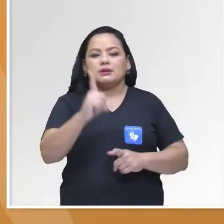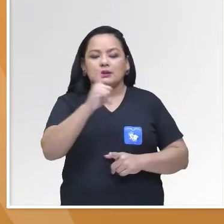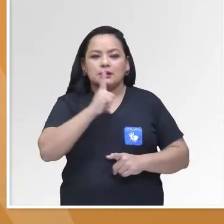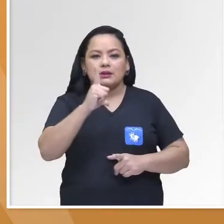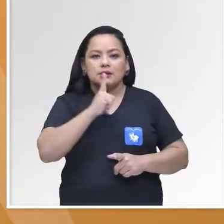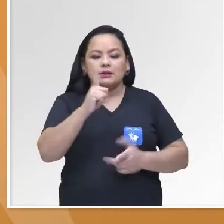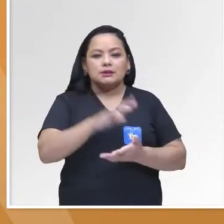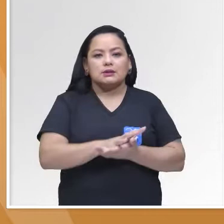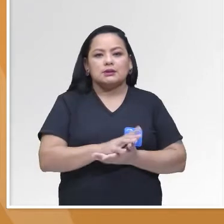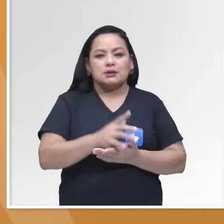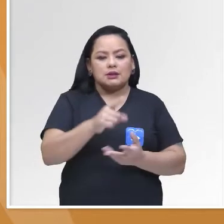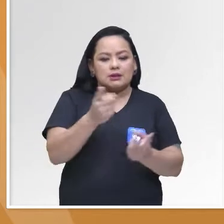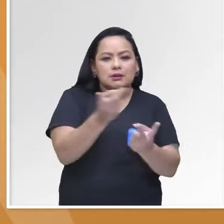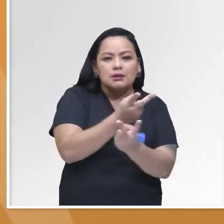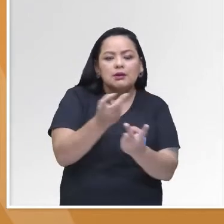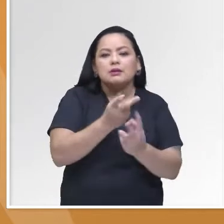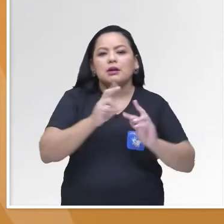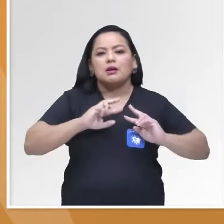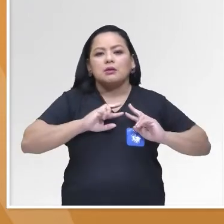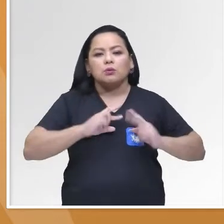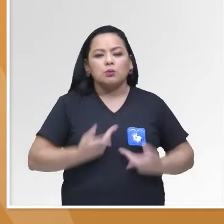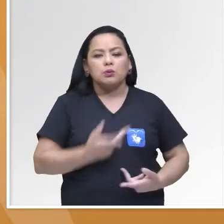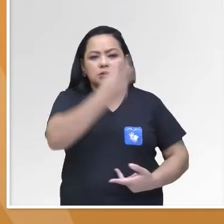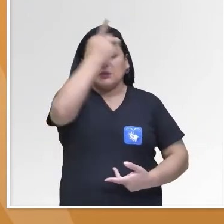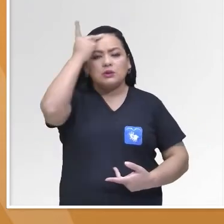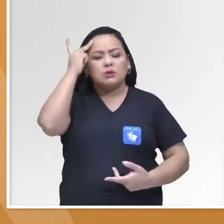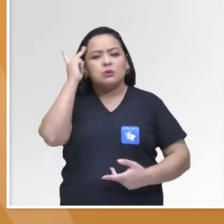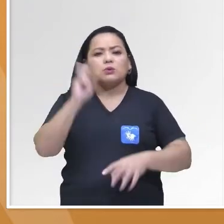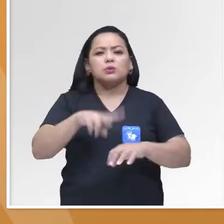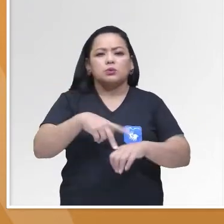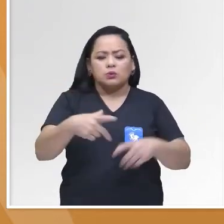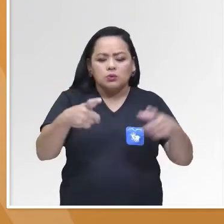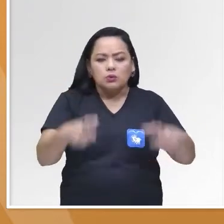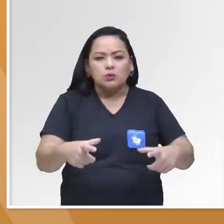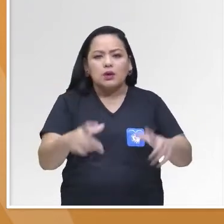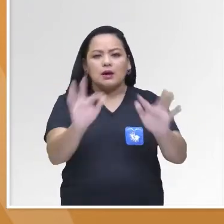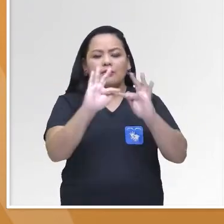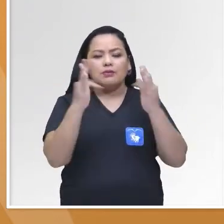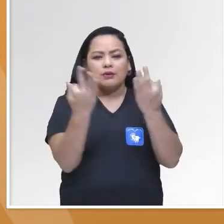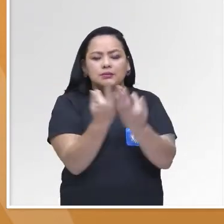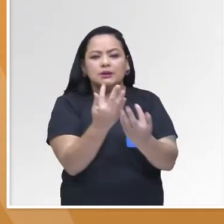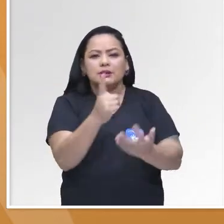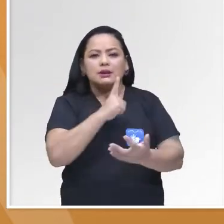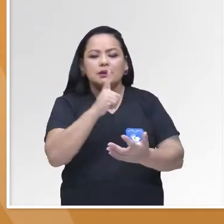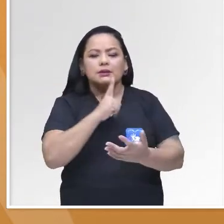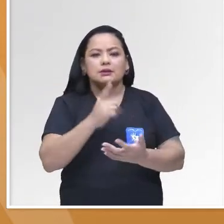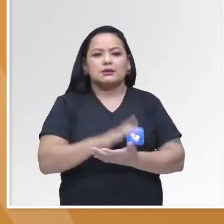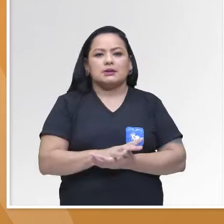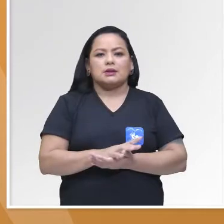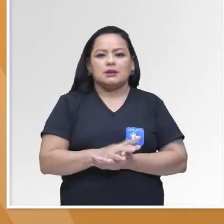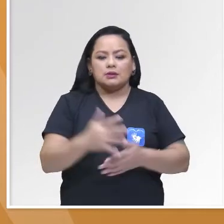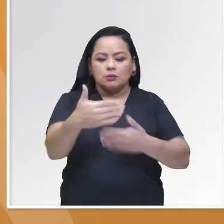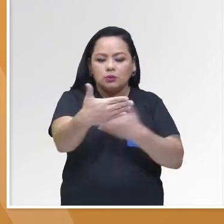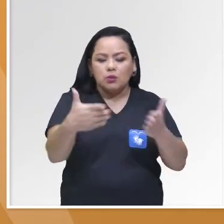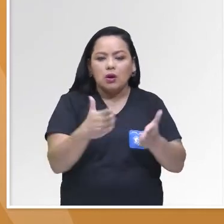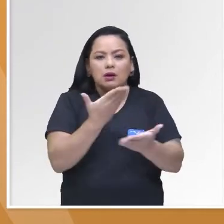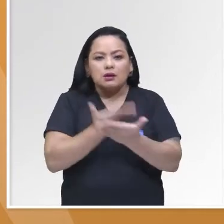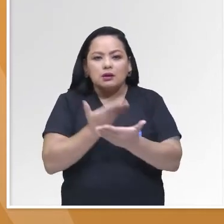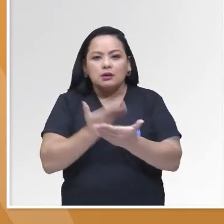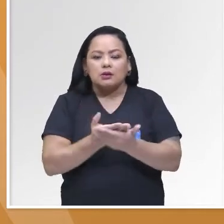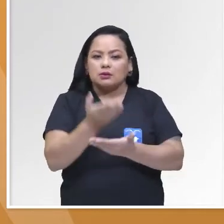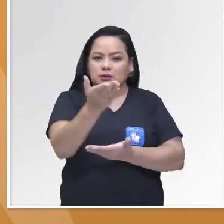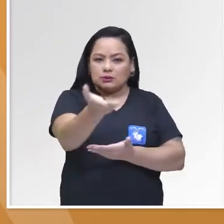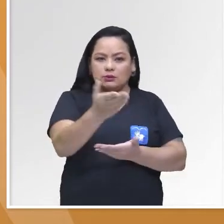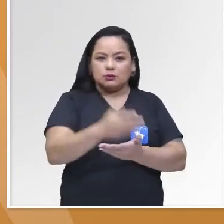existem entre as pessoas numa cidade, numa família, na sua sala de aula, por exemplo,